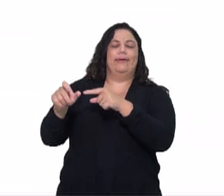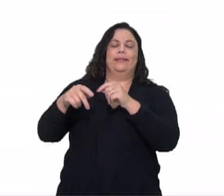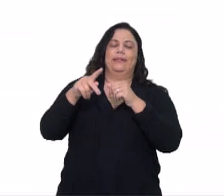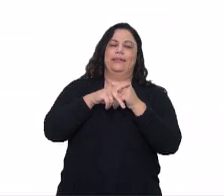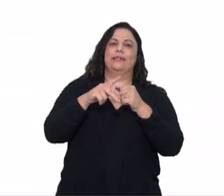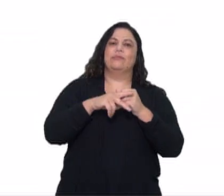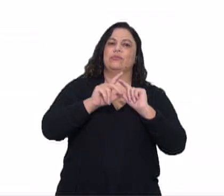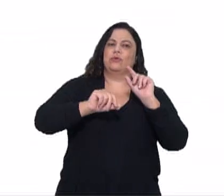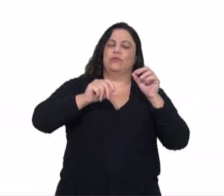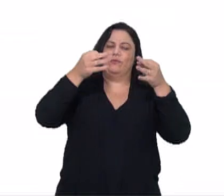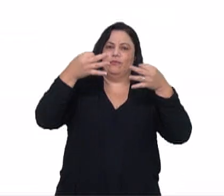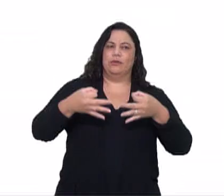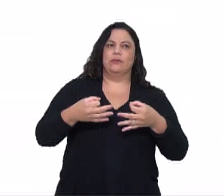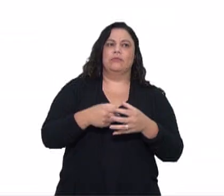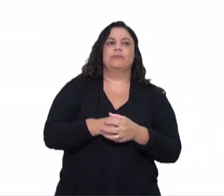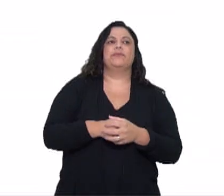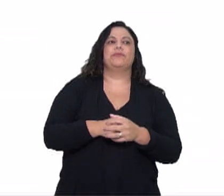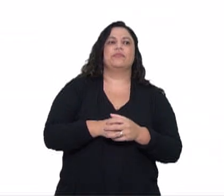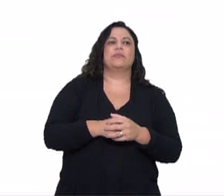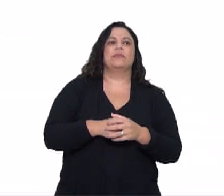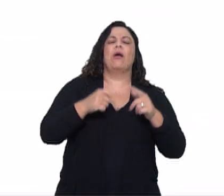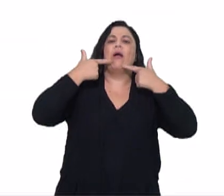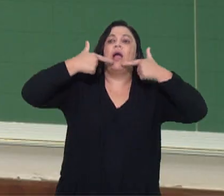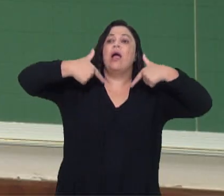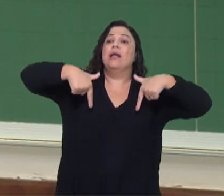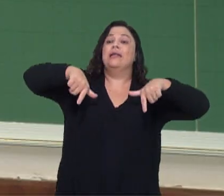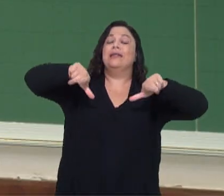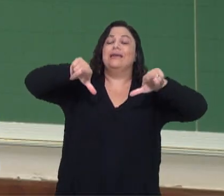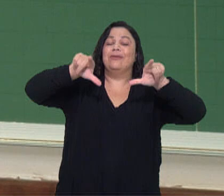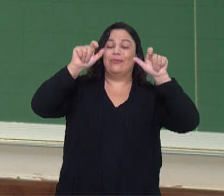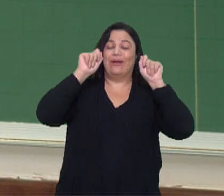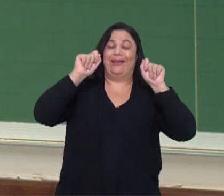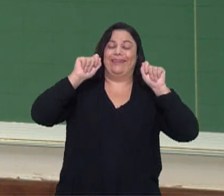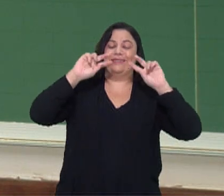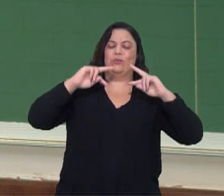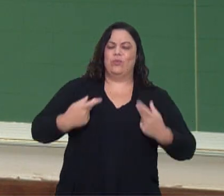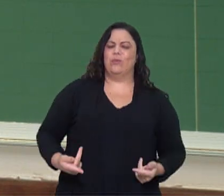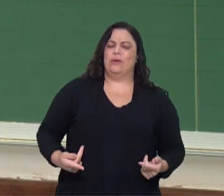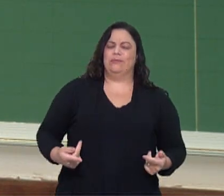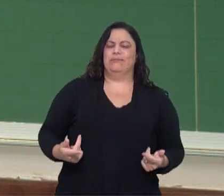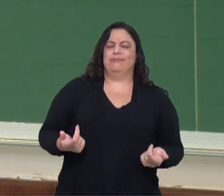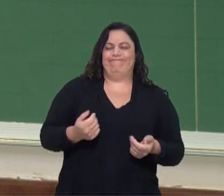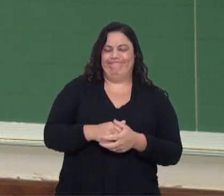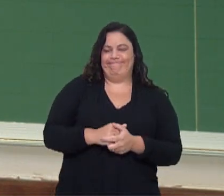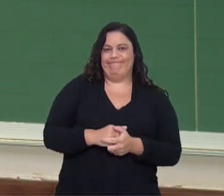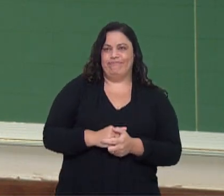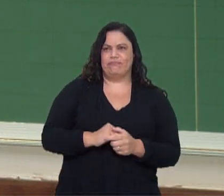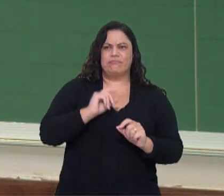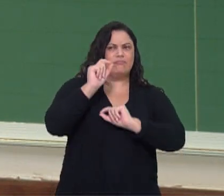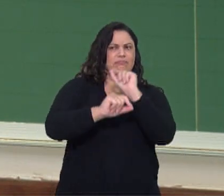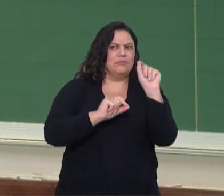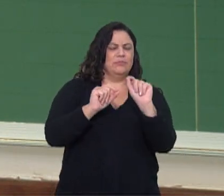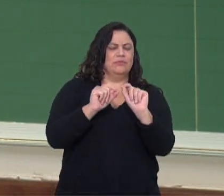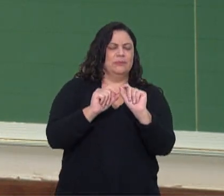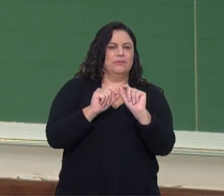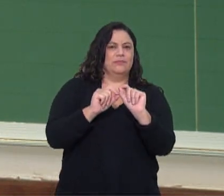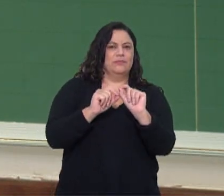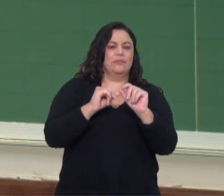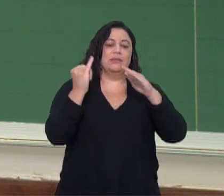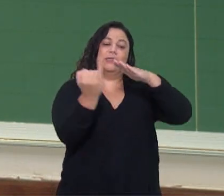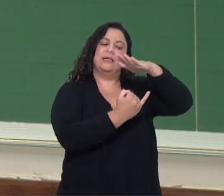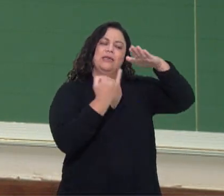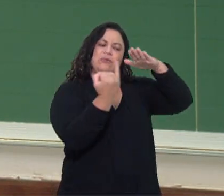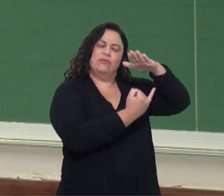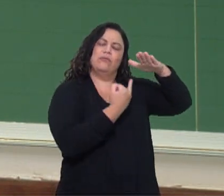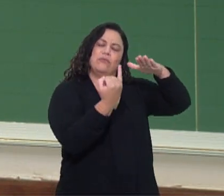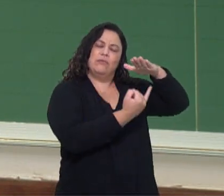variedade urbana de prestígio. Então, qual que é a linguagem de uma notícia? É uma linguagem formal. É uma linguagem